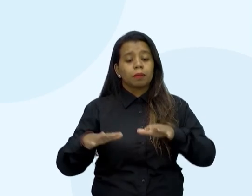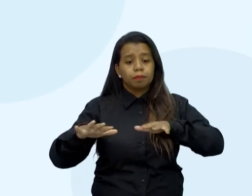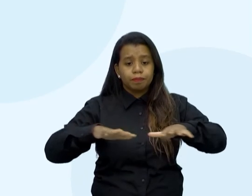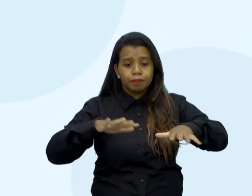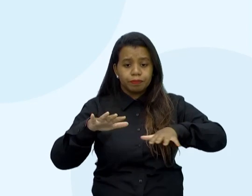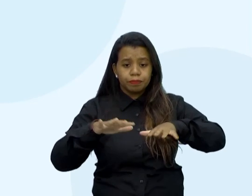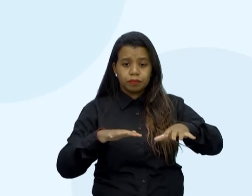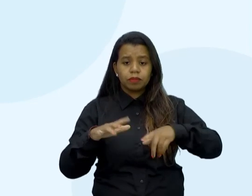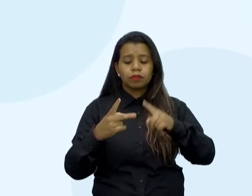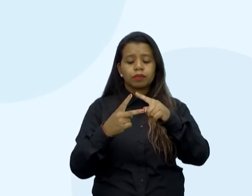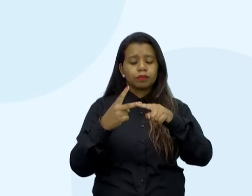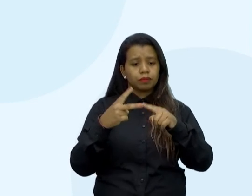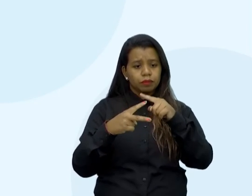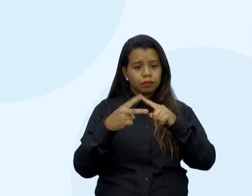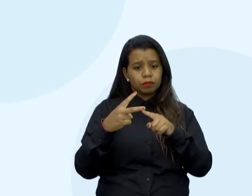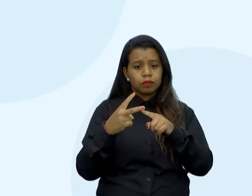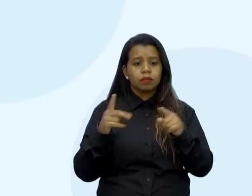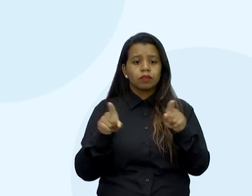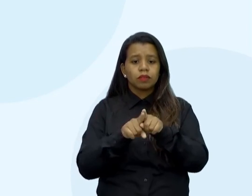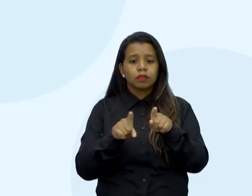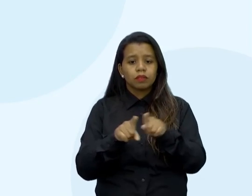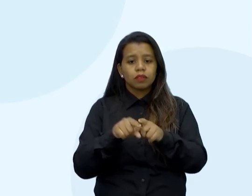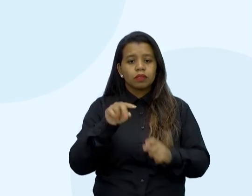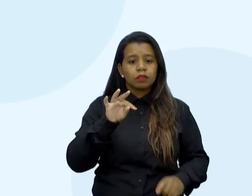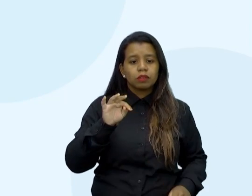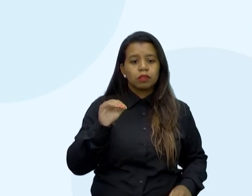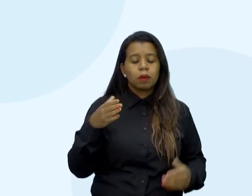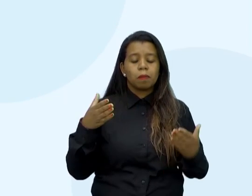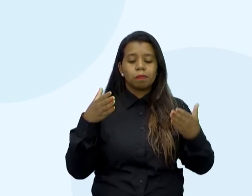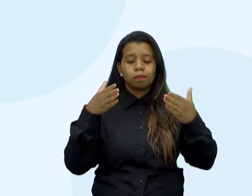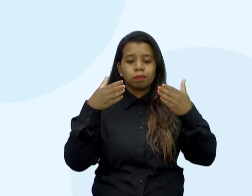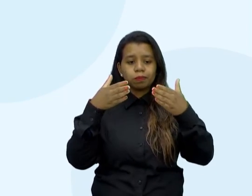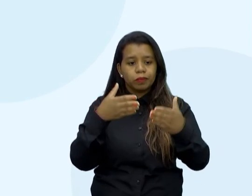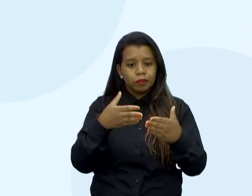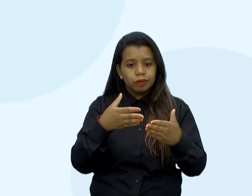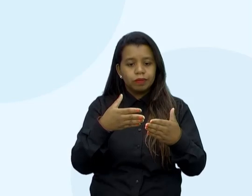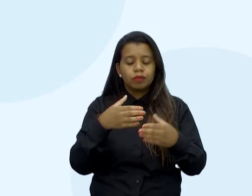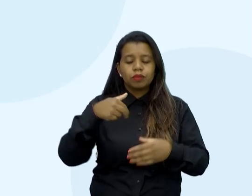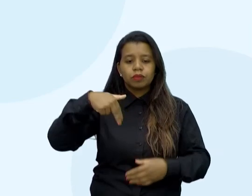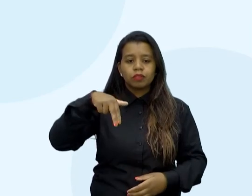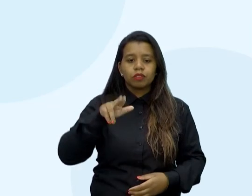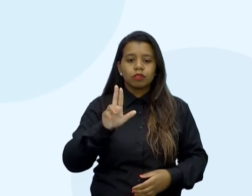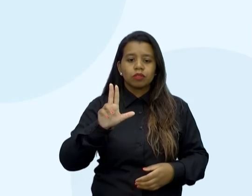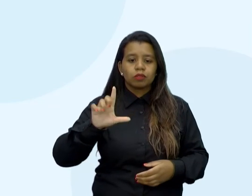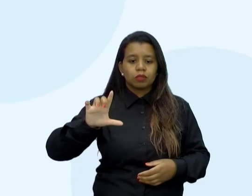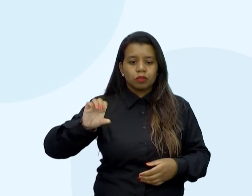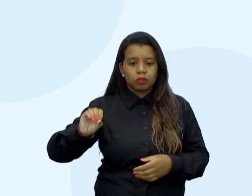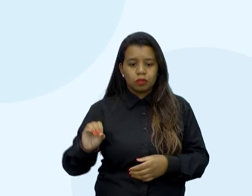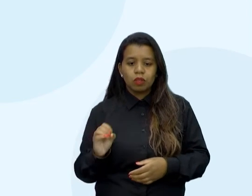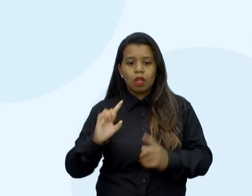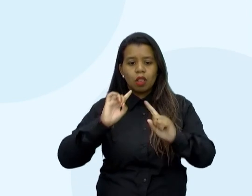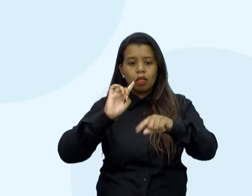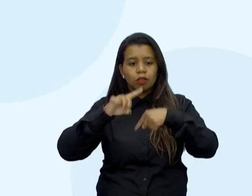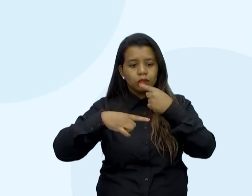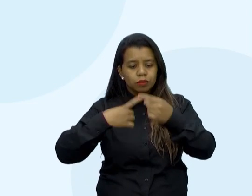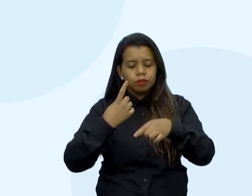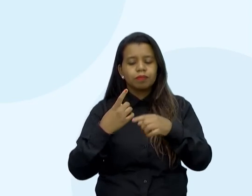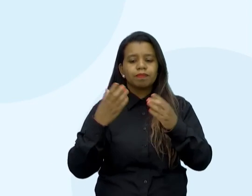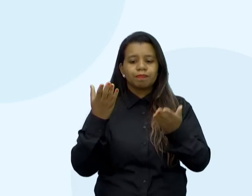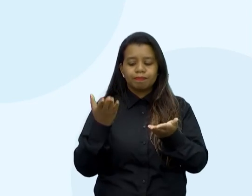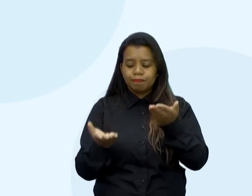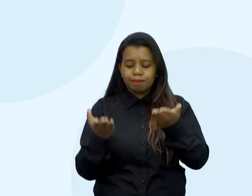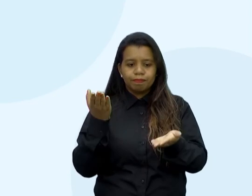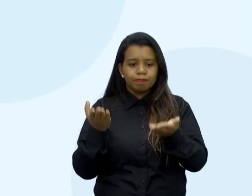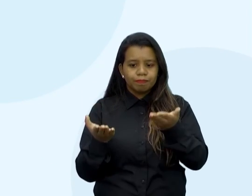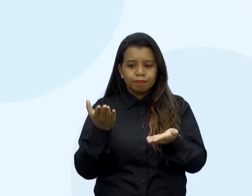da força resultante, o torque resultante também deve ser nulo, né? Isso daí vai ficar mais claro na balança.